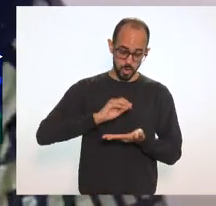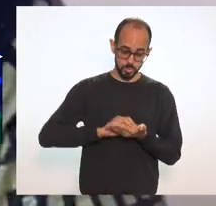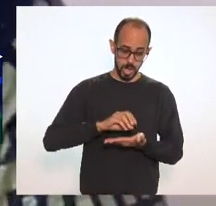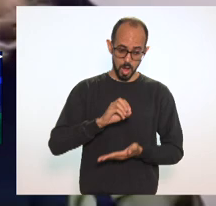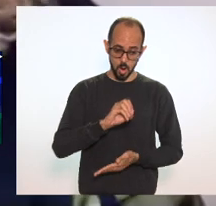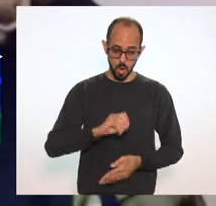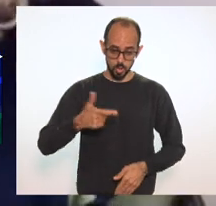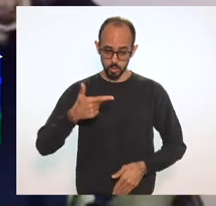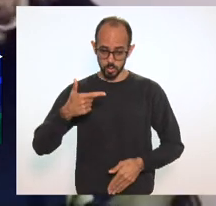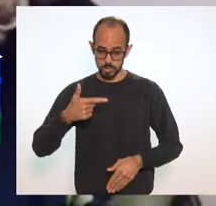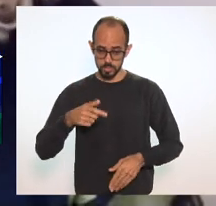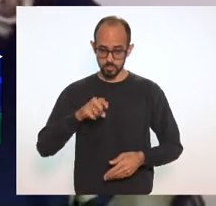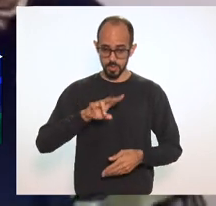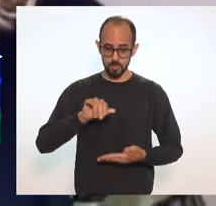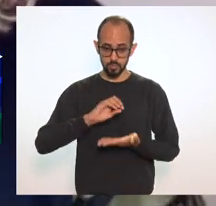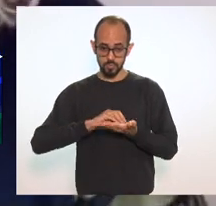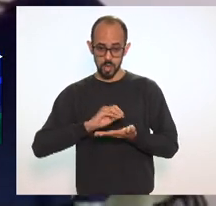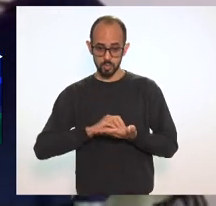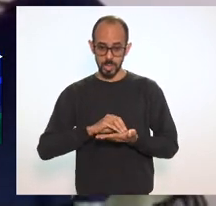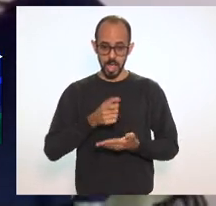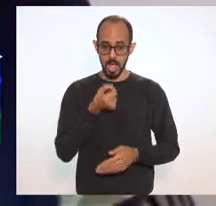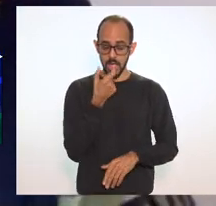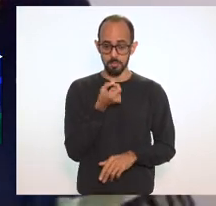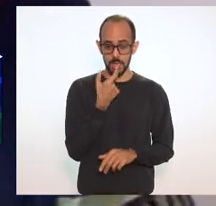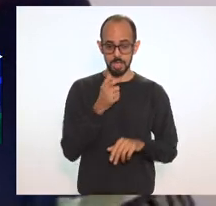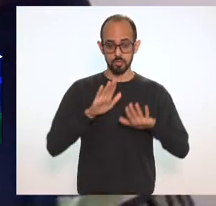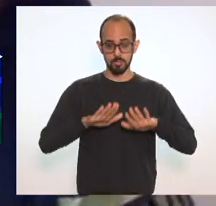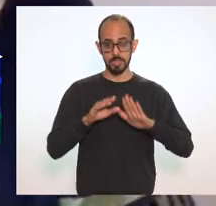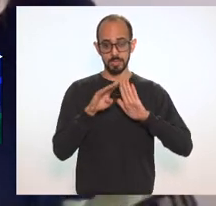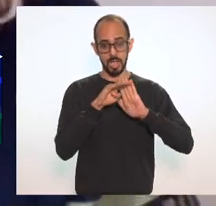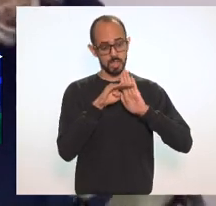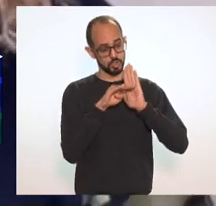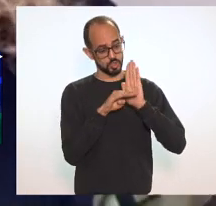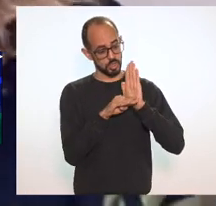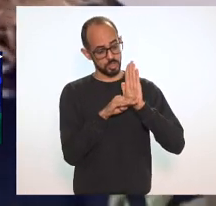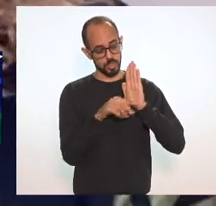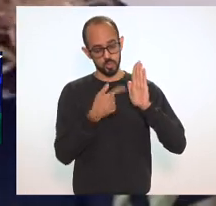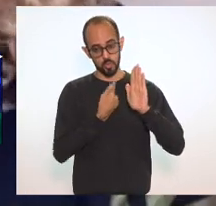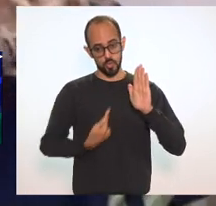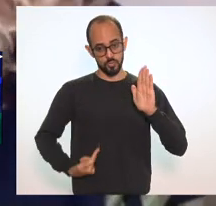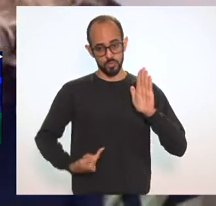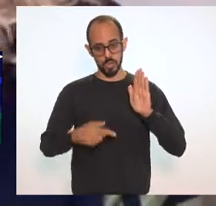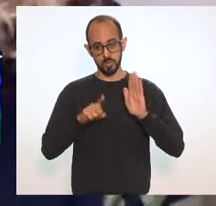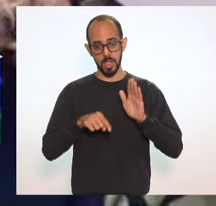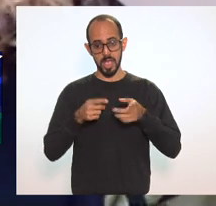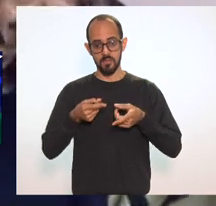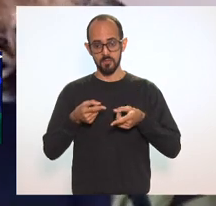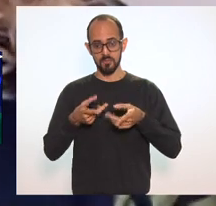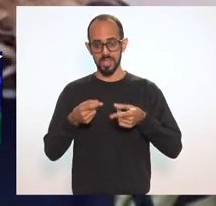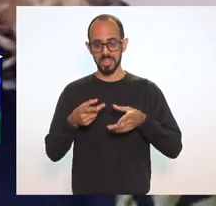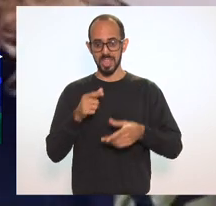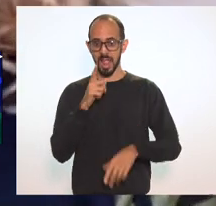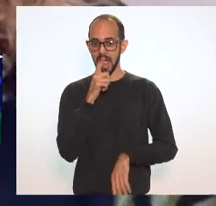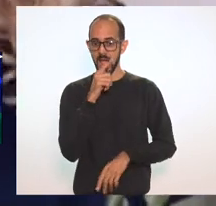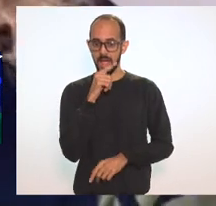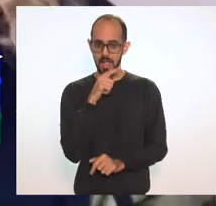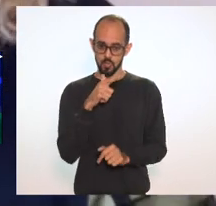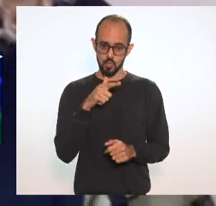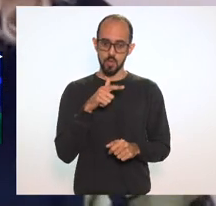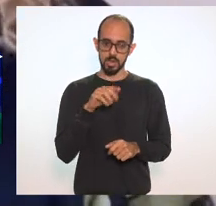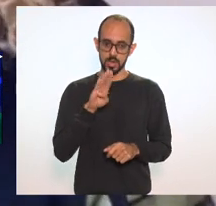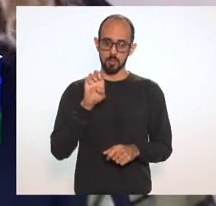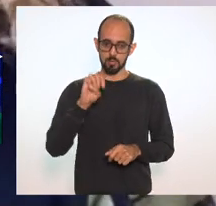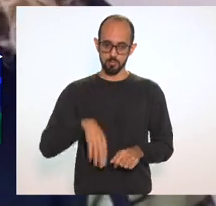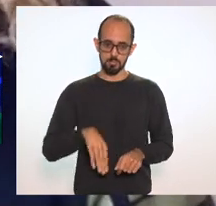faltar na festa no nosso estado mas a agenda do governo estadual é privatização da Cedae a água um bem